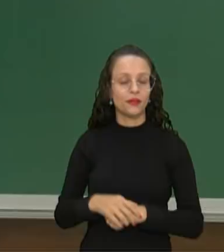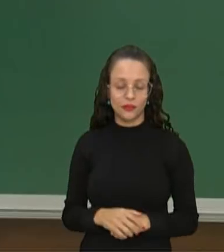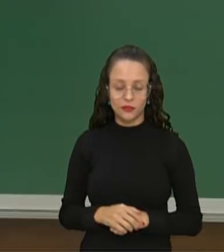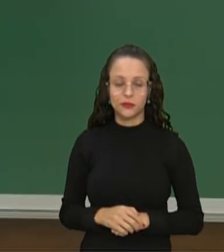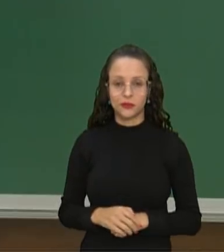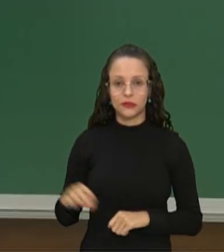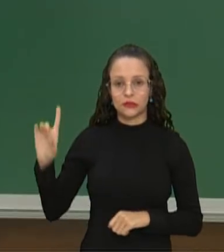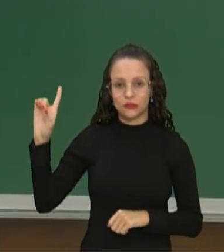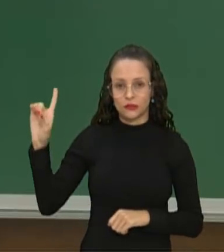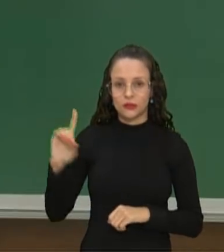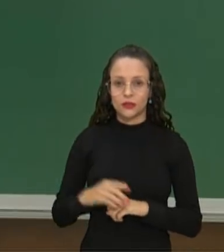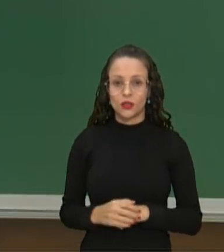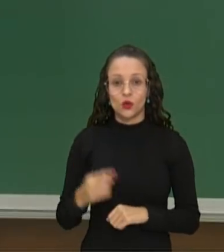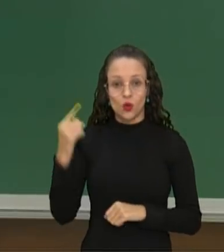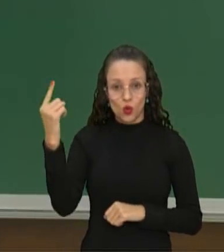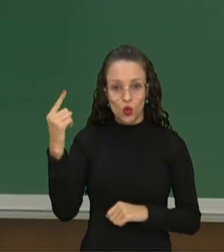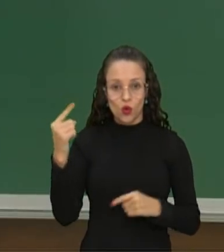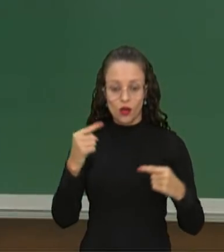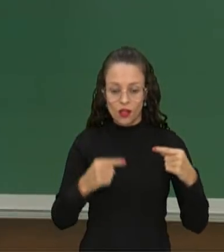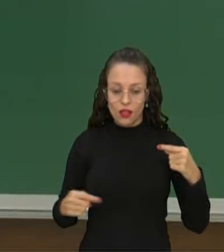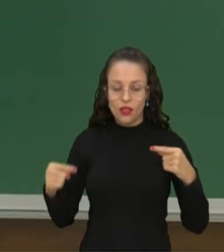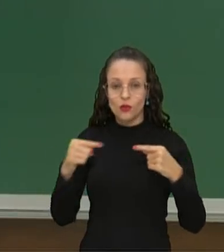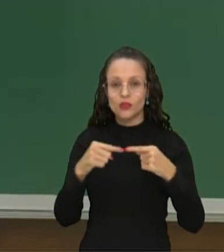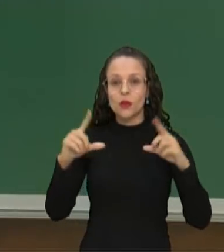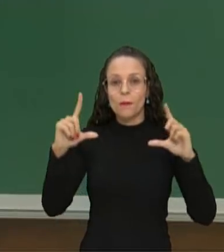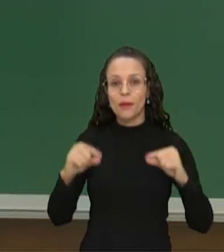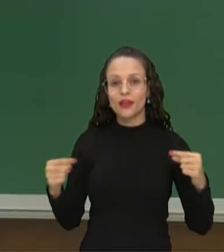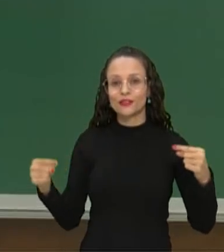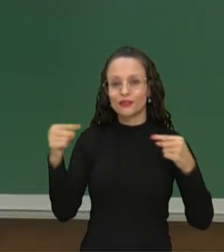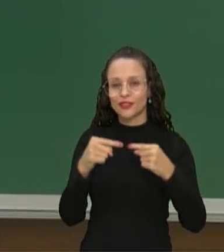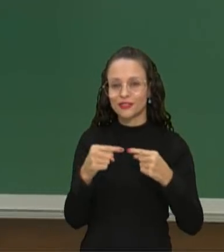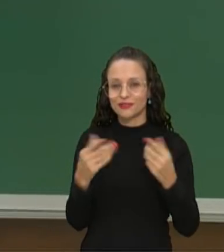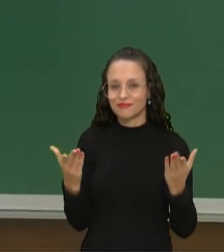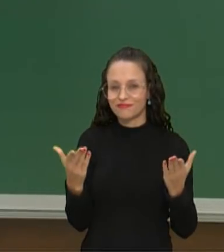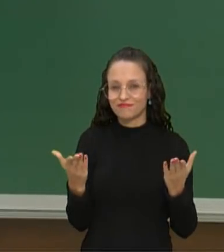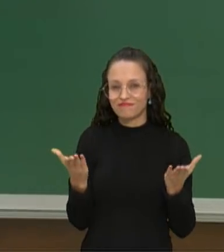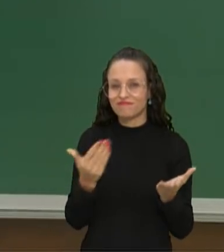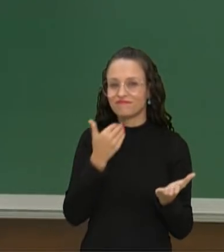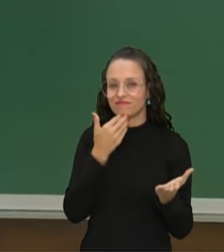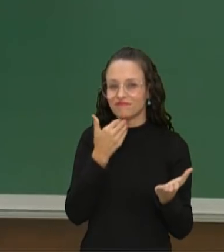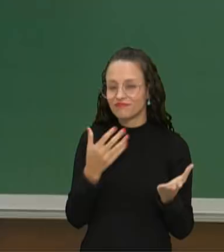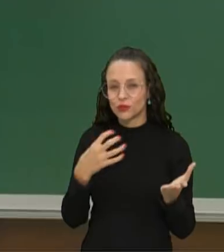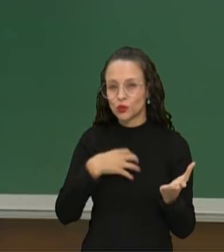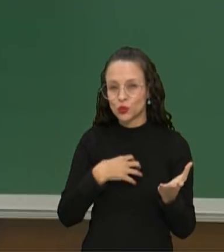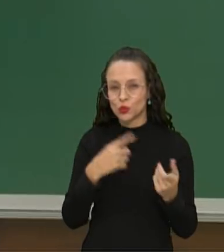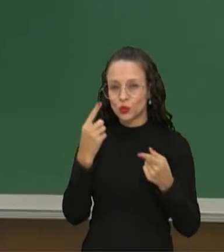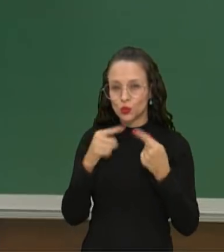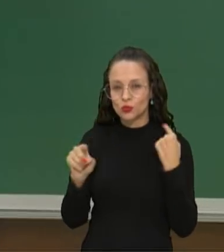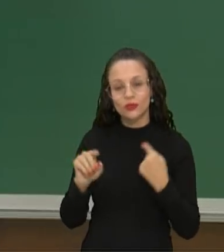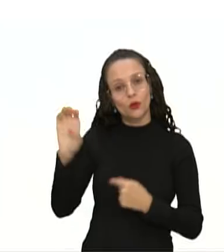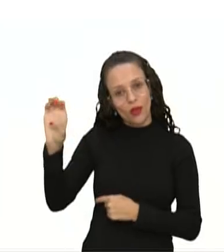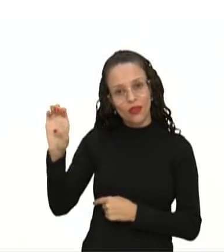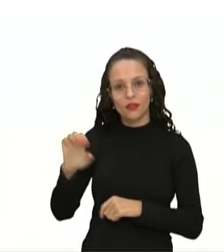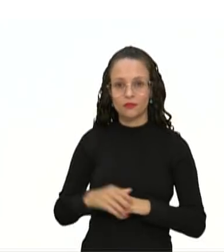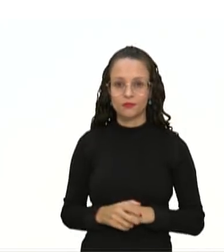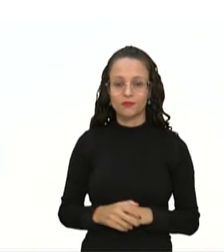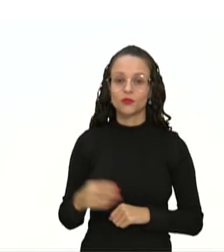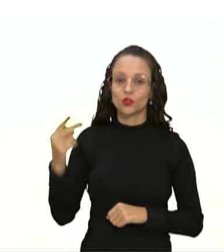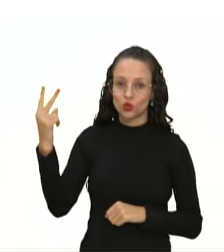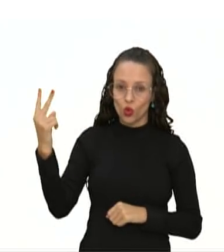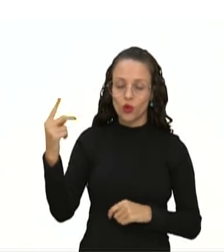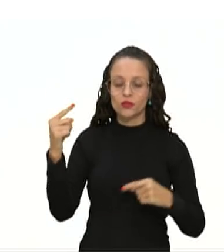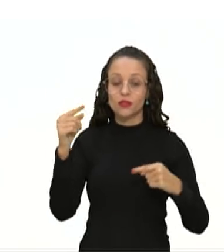Letra D. Em 1, a ligação é menos frequente. A gente acabou de dizer que isso não faz sentido. Então, só sobrou a letra E. Em 2,